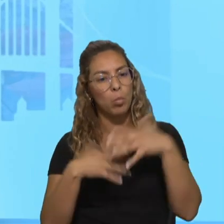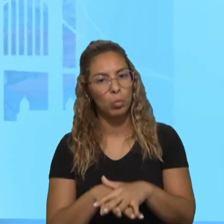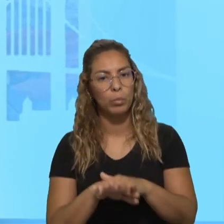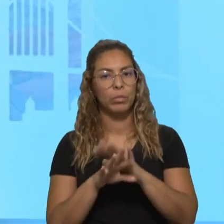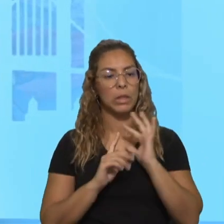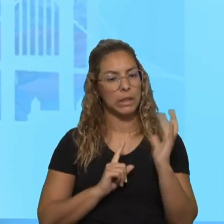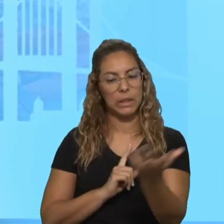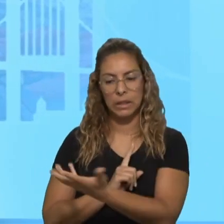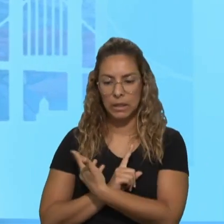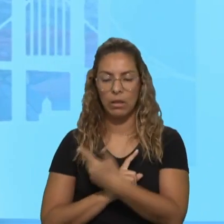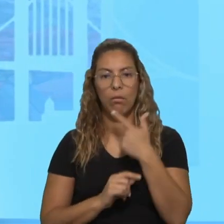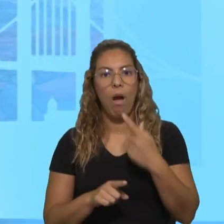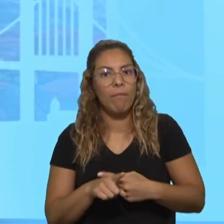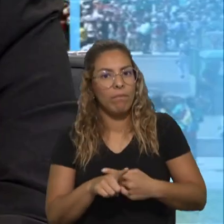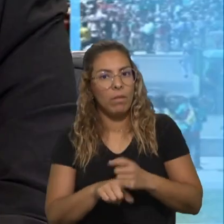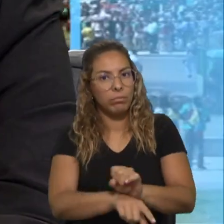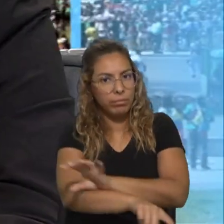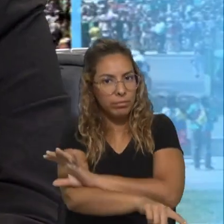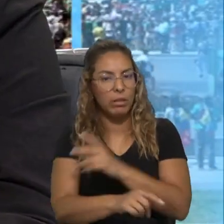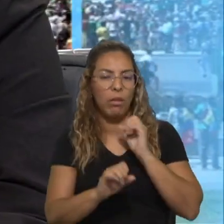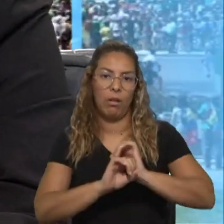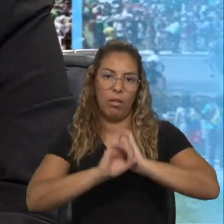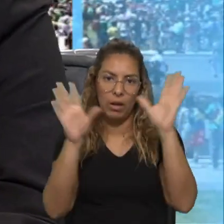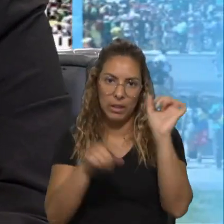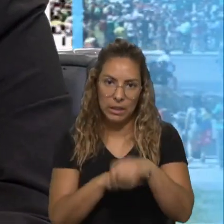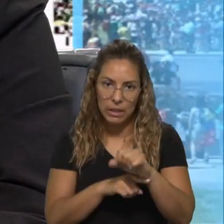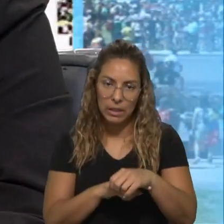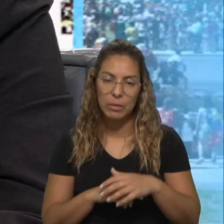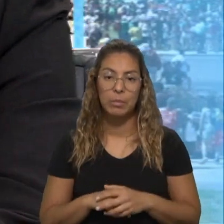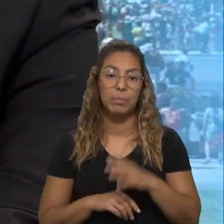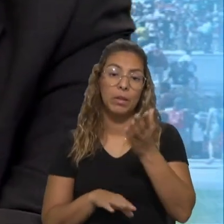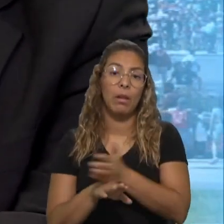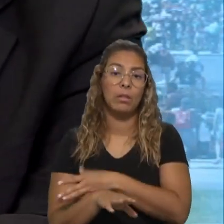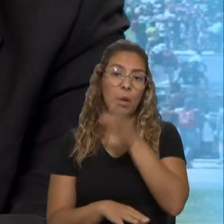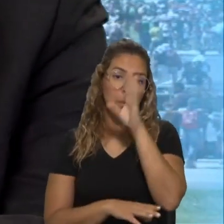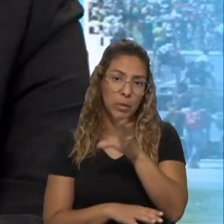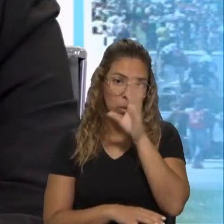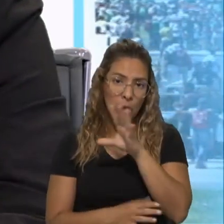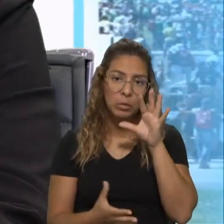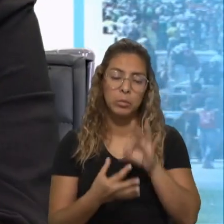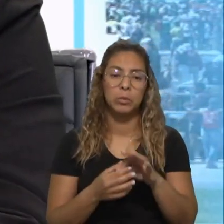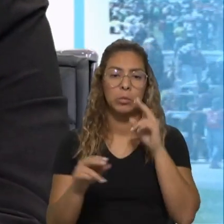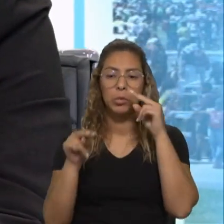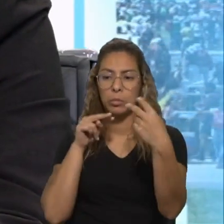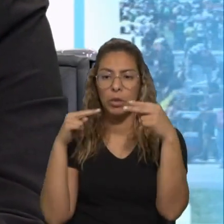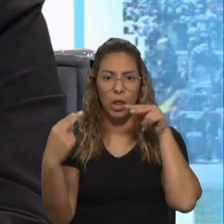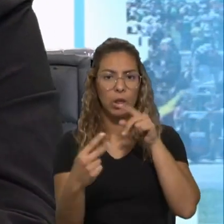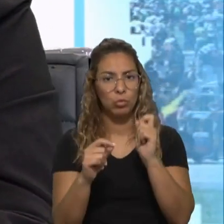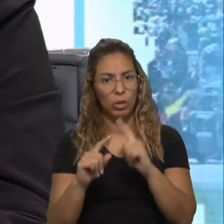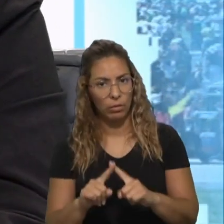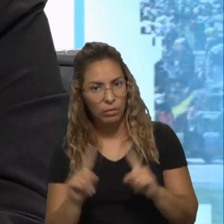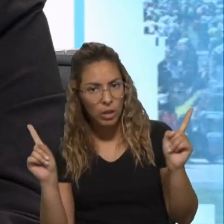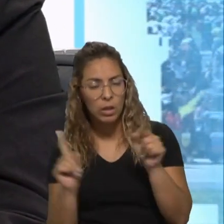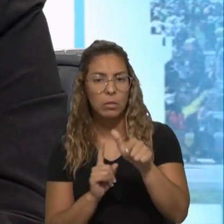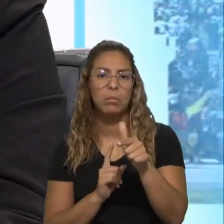É inspirador, obviamente, não é? Vamos retomando lugares que estamos habituados a ver com outra perspectiva e, acima de tudo, também é a junção